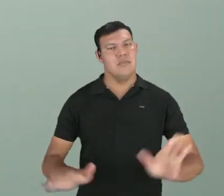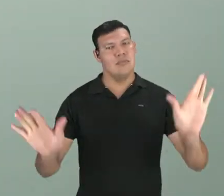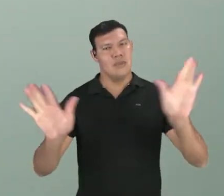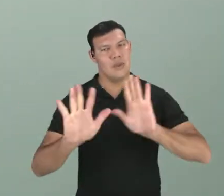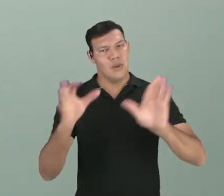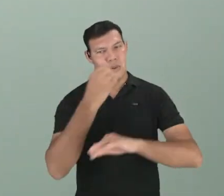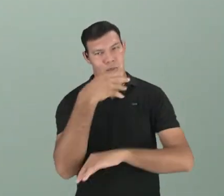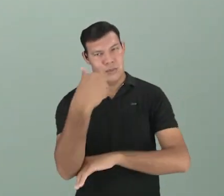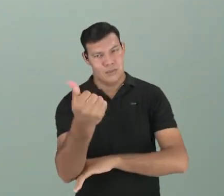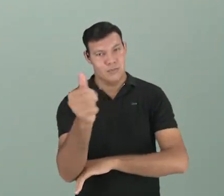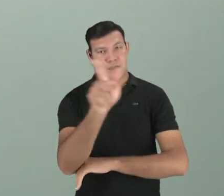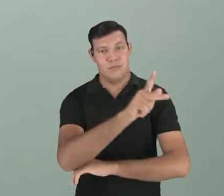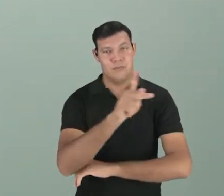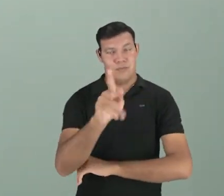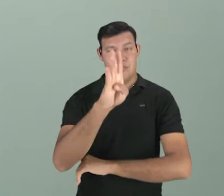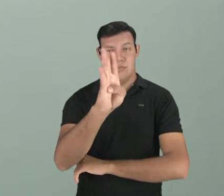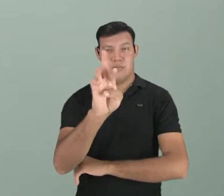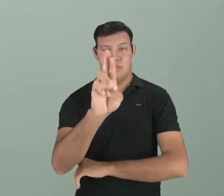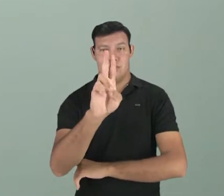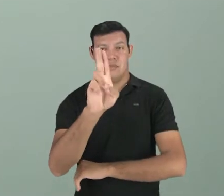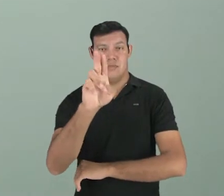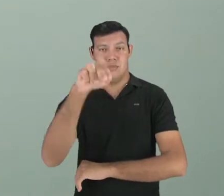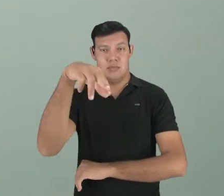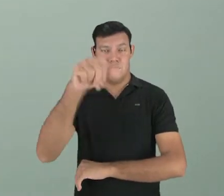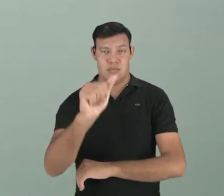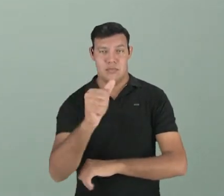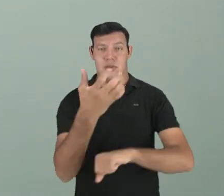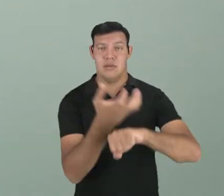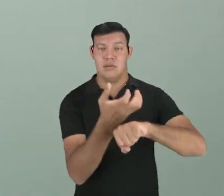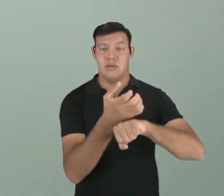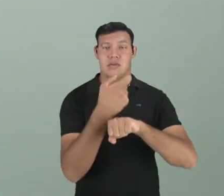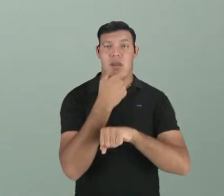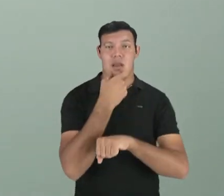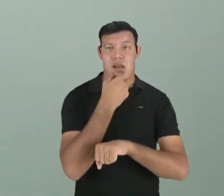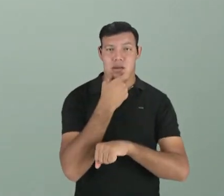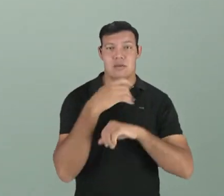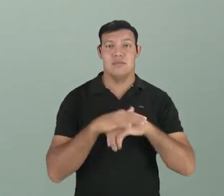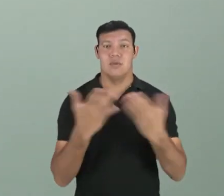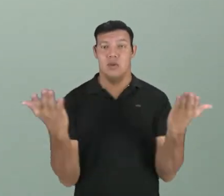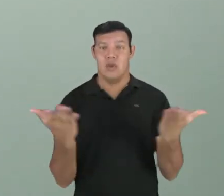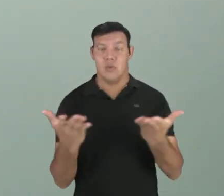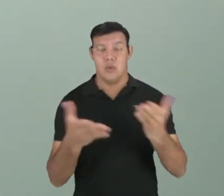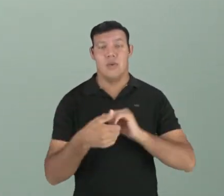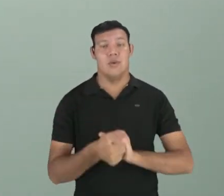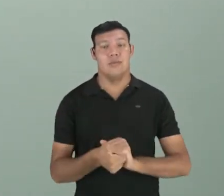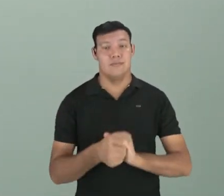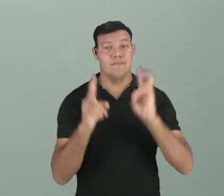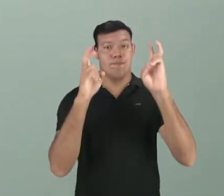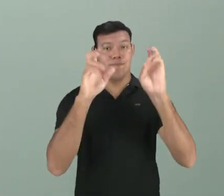Olá, tudo bem? Eu sou a professora Bruna, de língua inglesa, e na nossa aula de